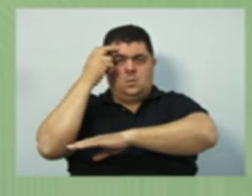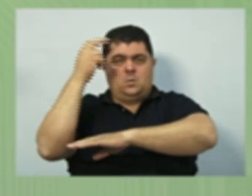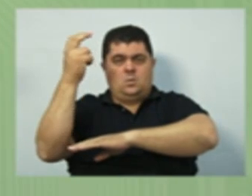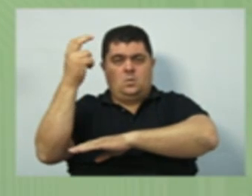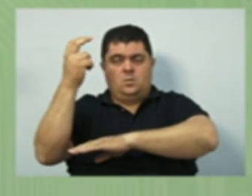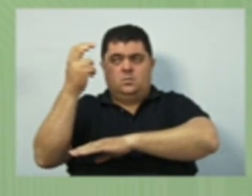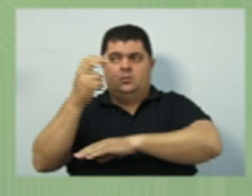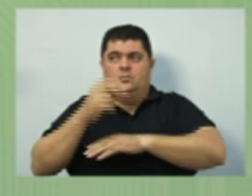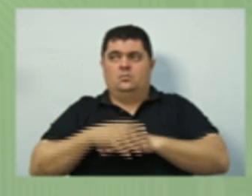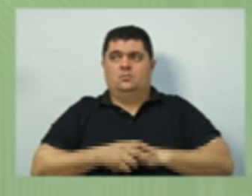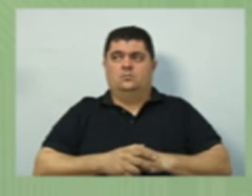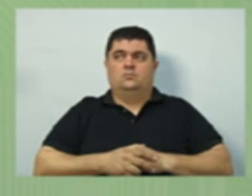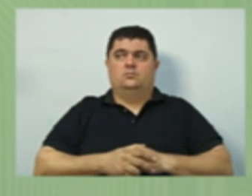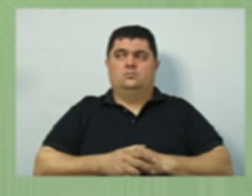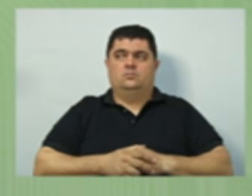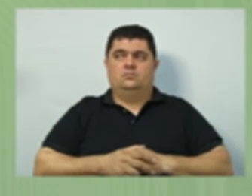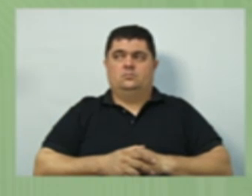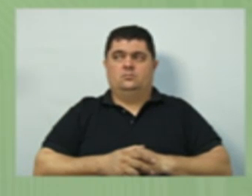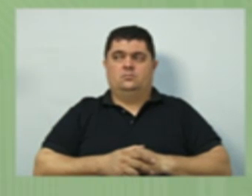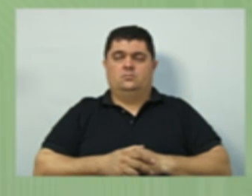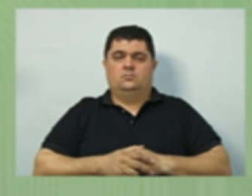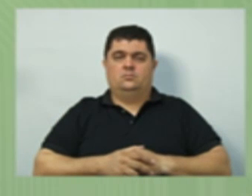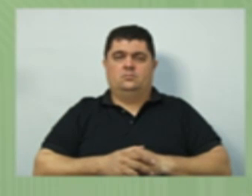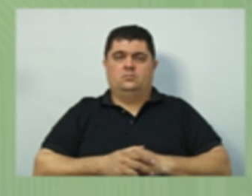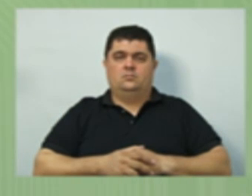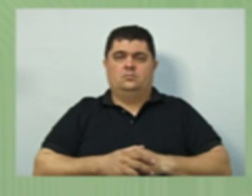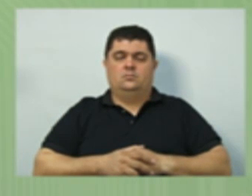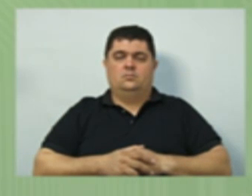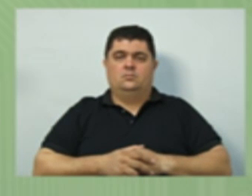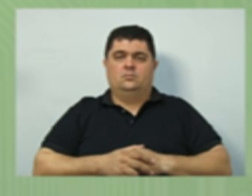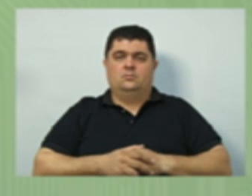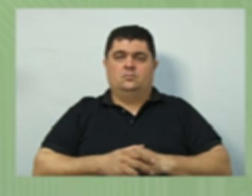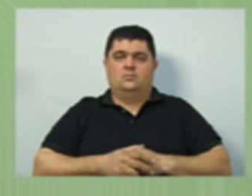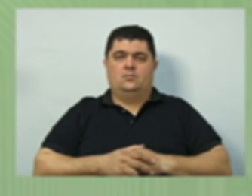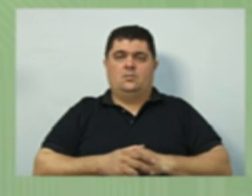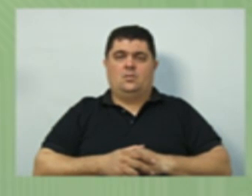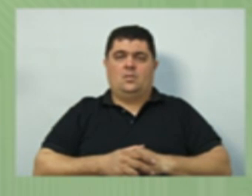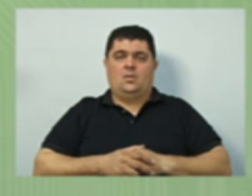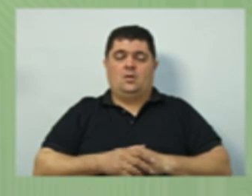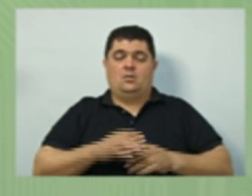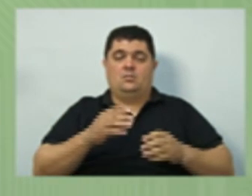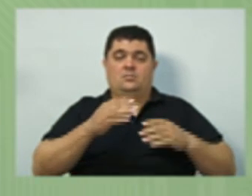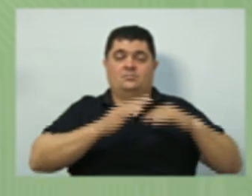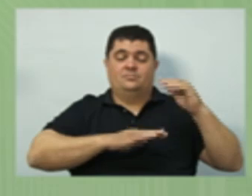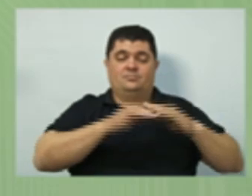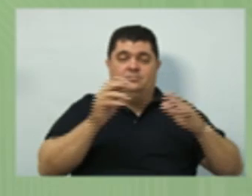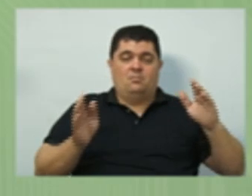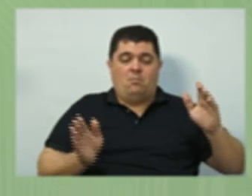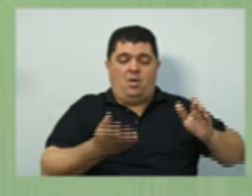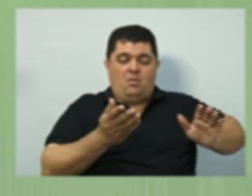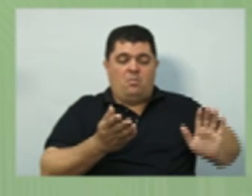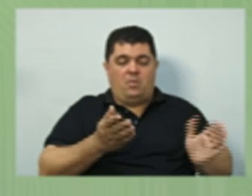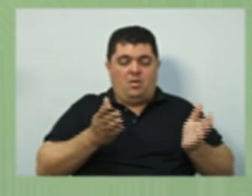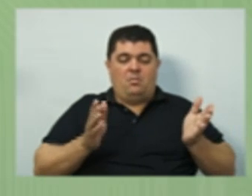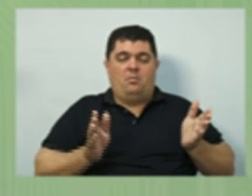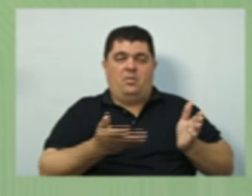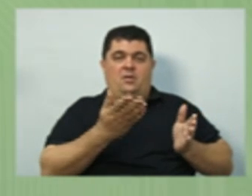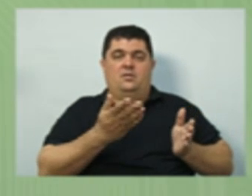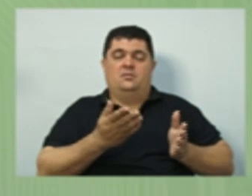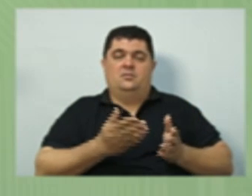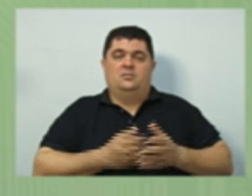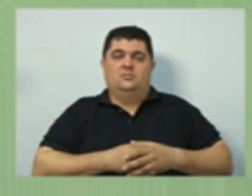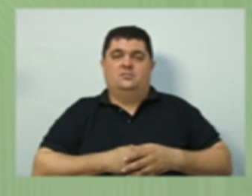lembrando o arquiteto. E uma outra figura lembrando o pedreiro, trabalho manual.